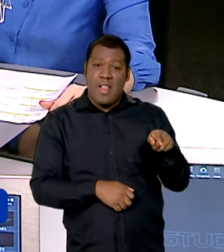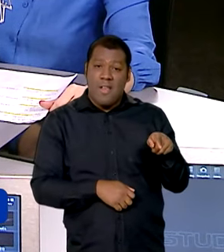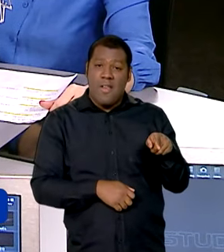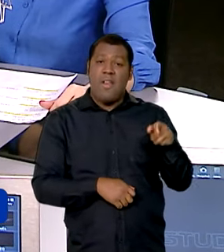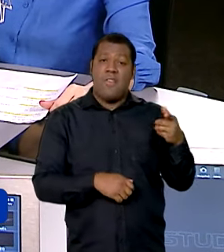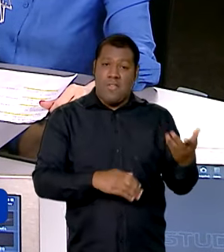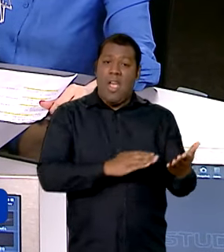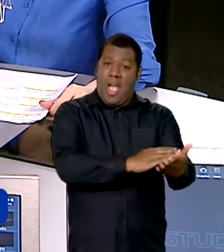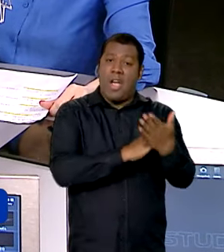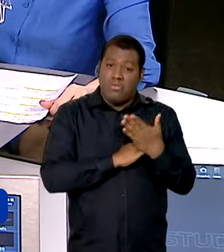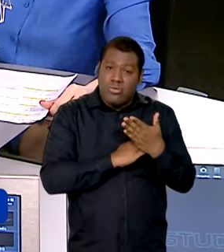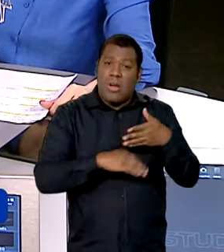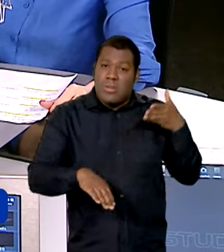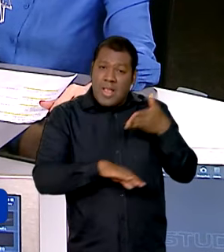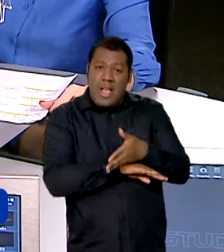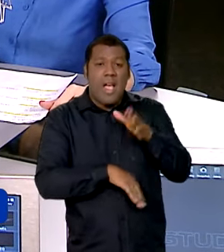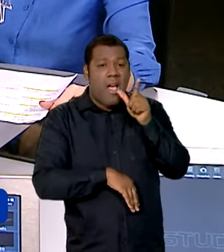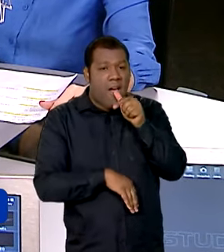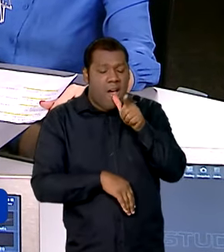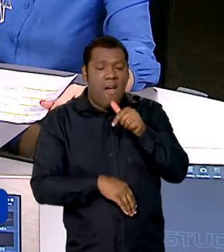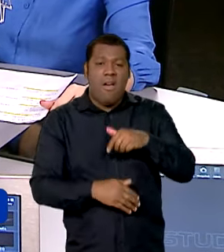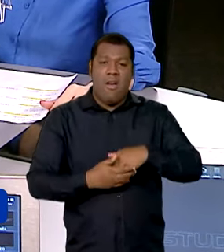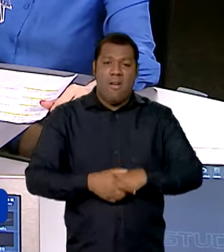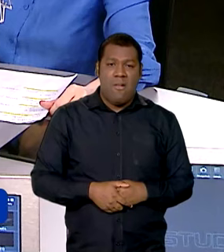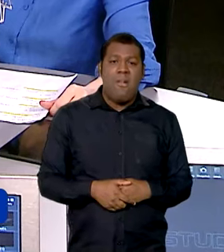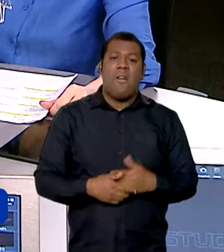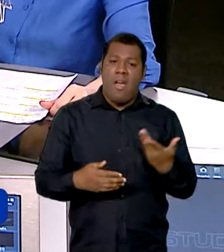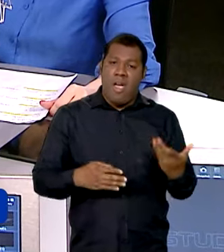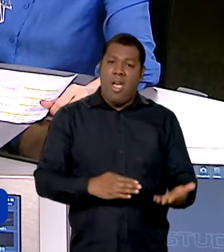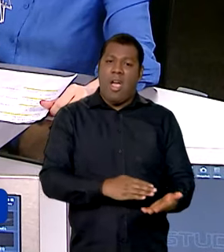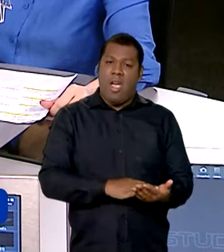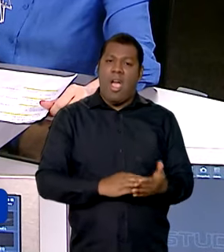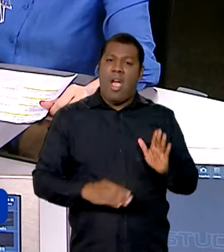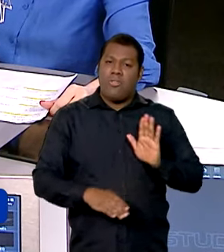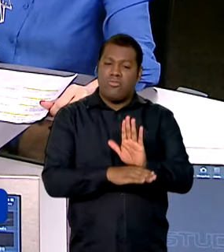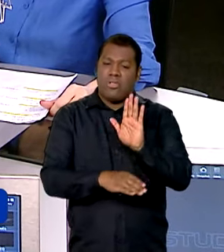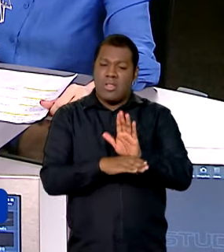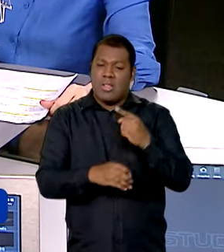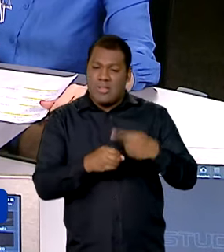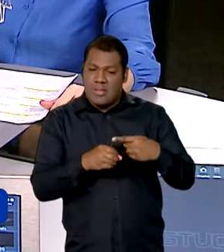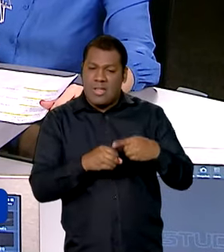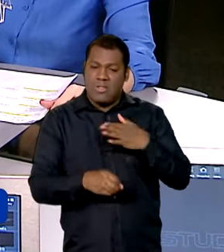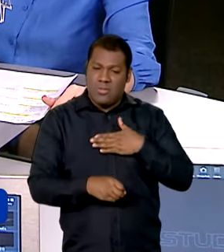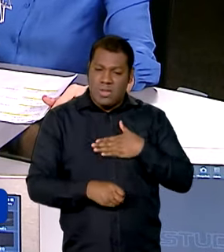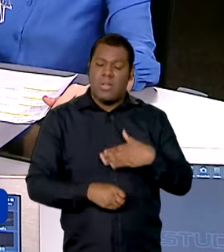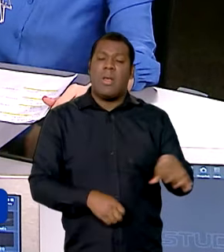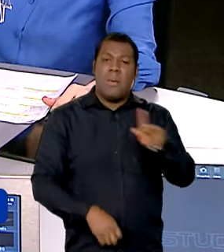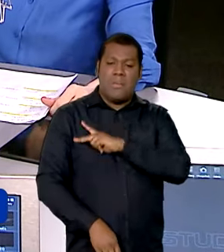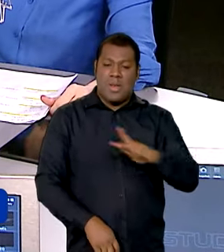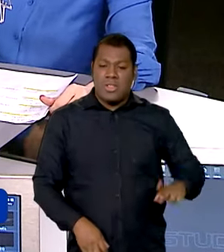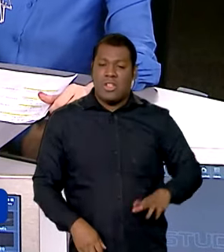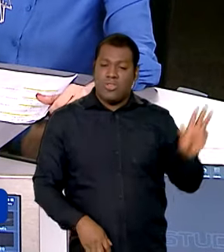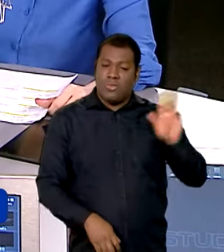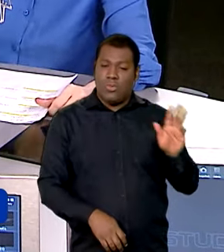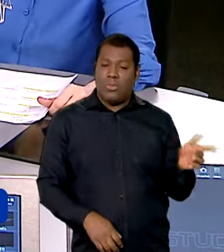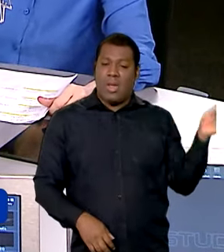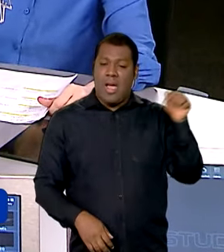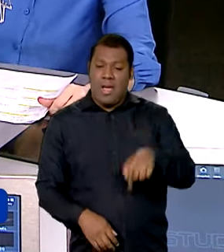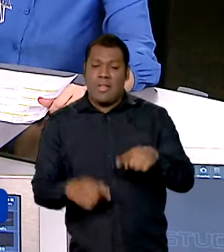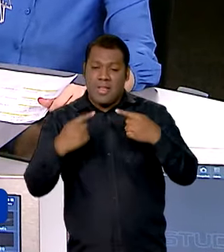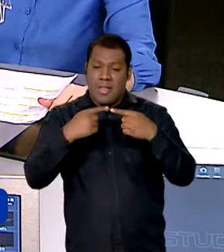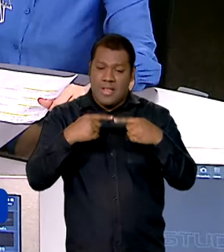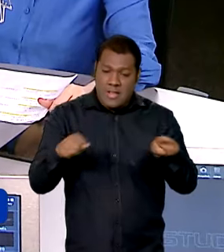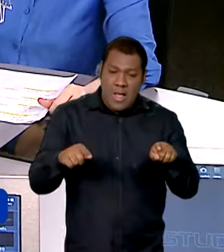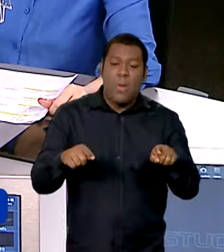Francisco eu tô vendo a obra acontecer que vai chegar na minha cidade né eu vi aqui o presidente Lula vind inaugurar uma etapa da obra vi aqui o ministro